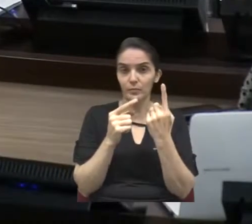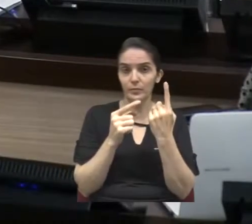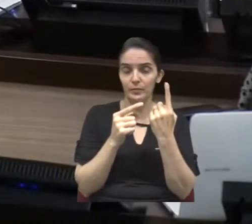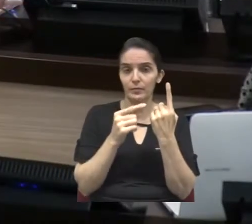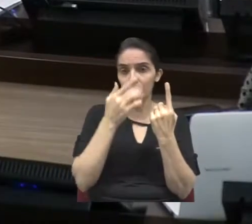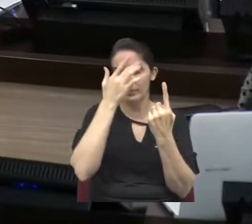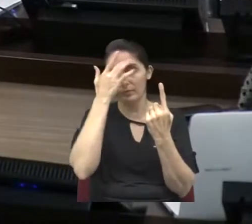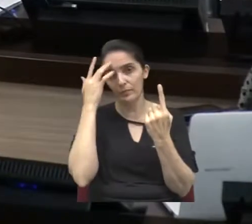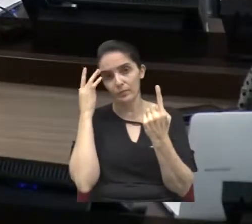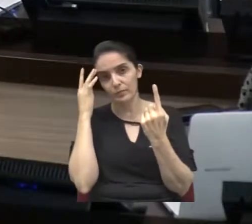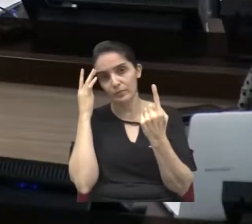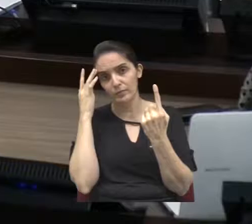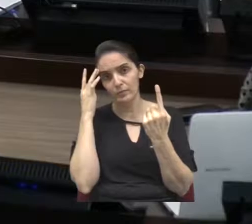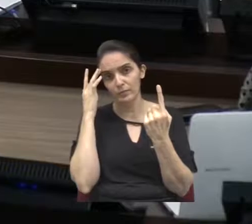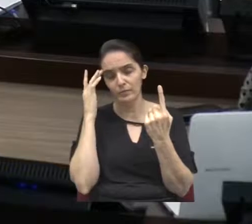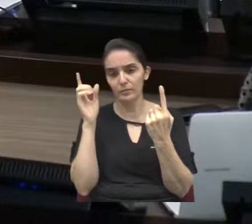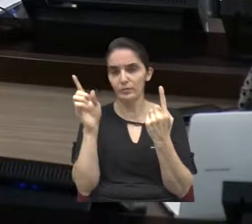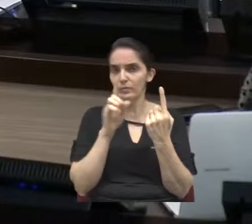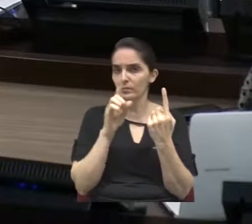fosse exatamente da base.